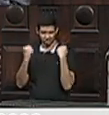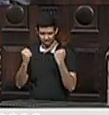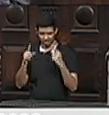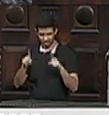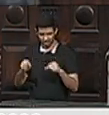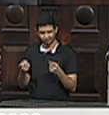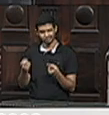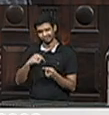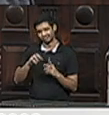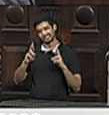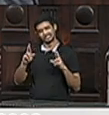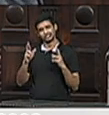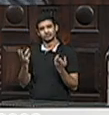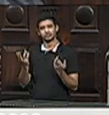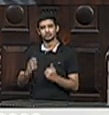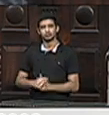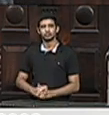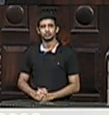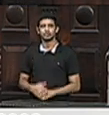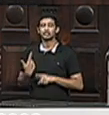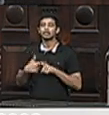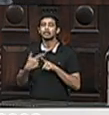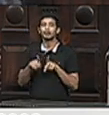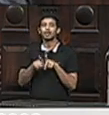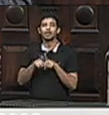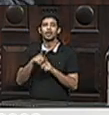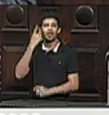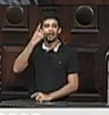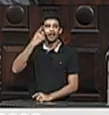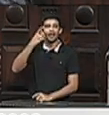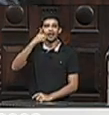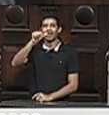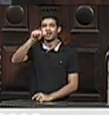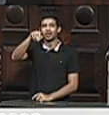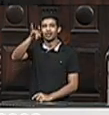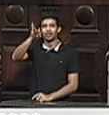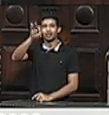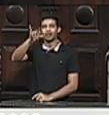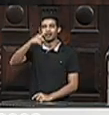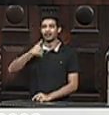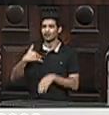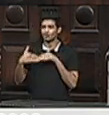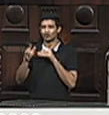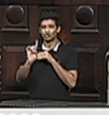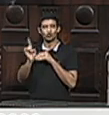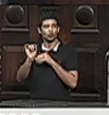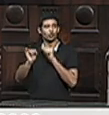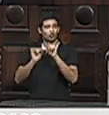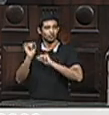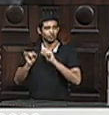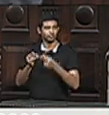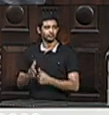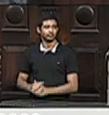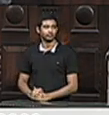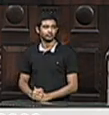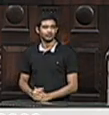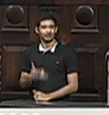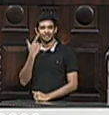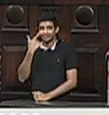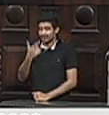que isso aconteça. Agora, resolver esse problema suprimindo todas e deixando a composição do Conselho ao critério e ao sabor